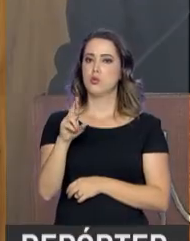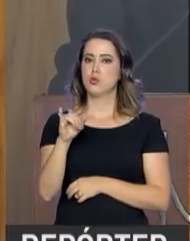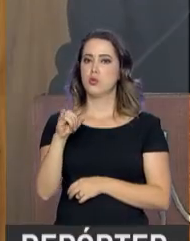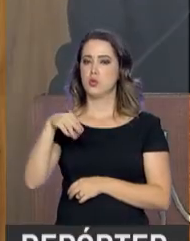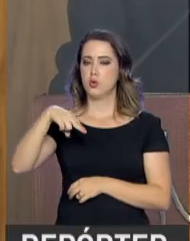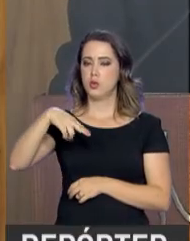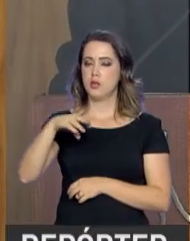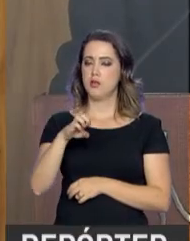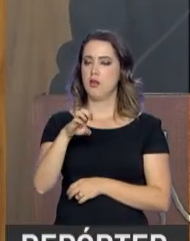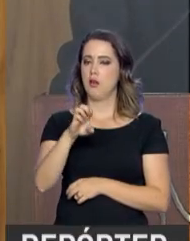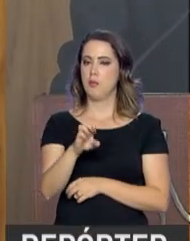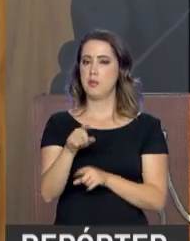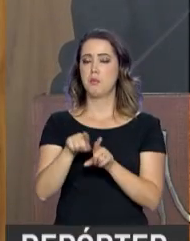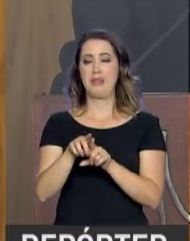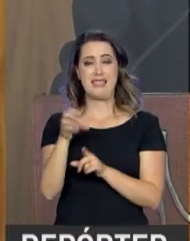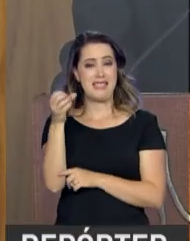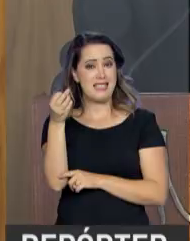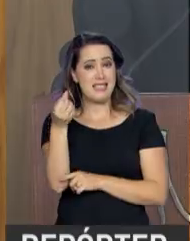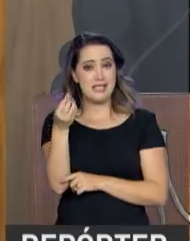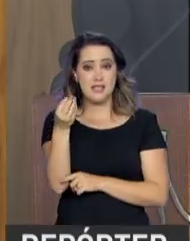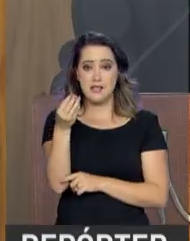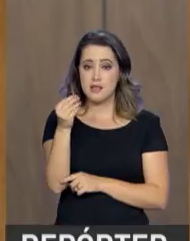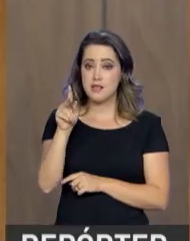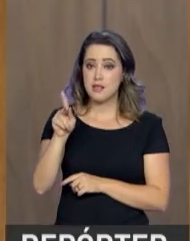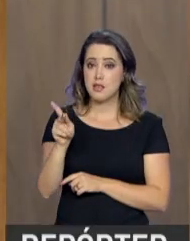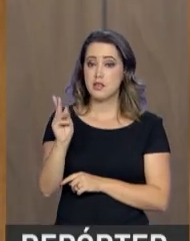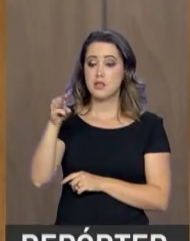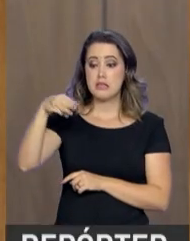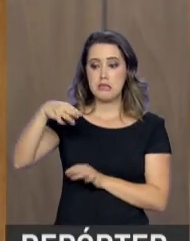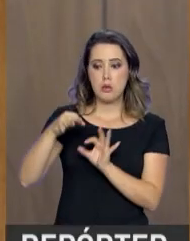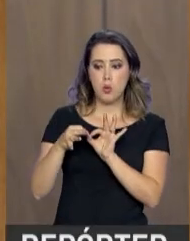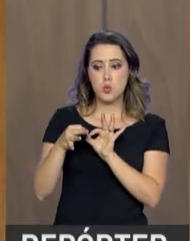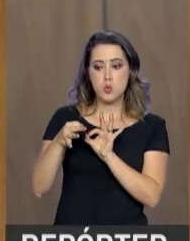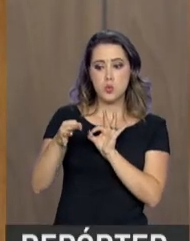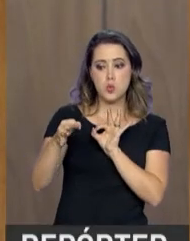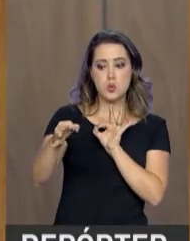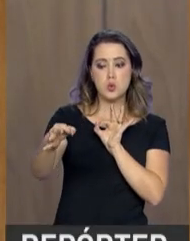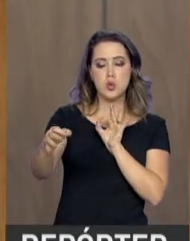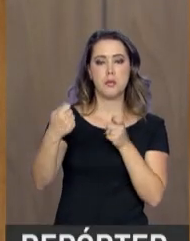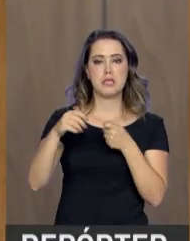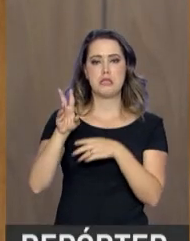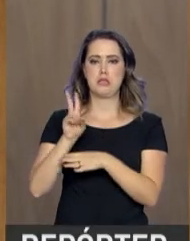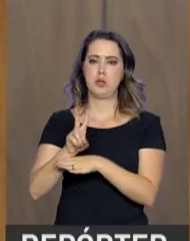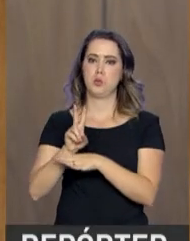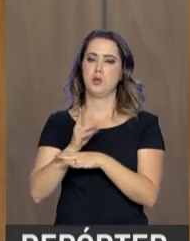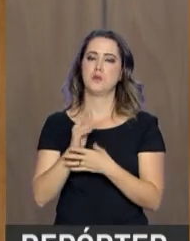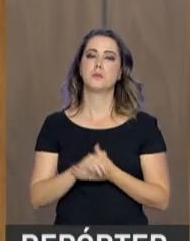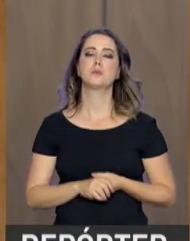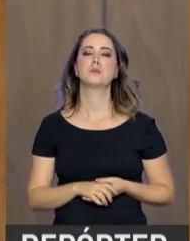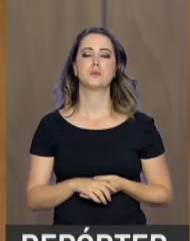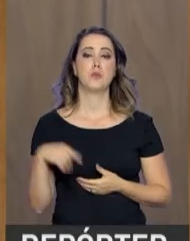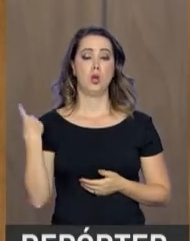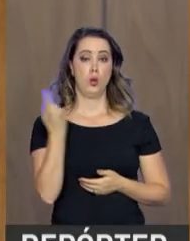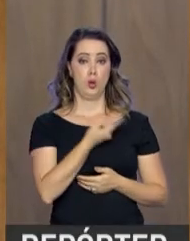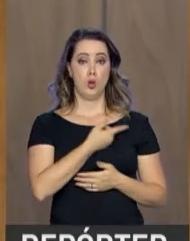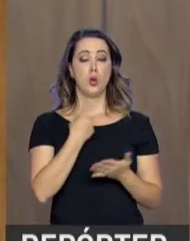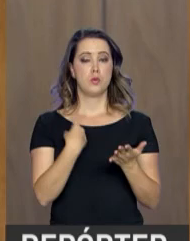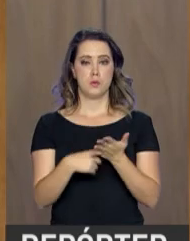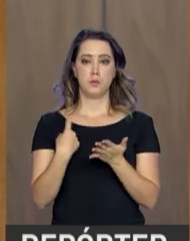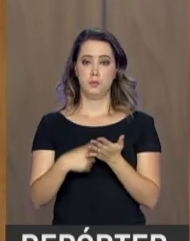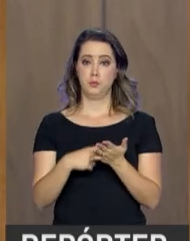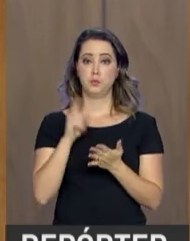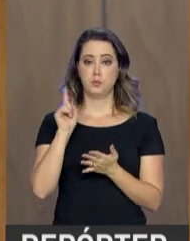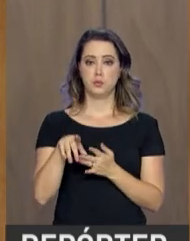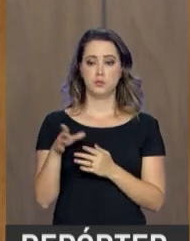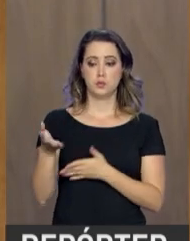fronteira que precisam de segurança estratégica nós cooperamos e acertamos incrementar essa cooperação